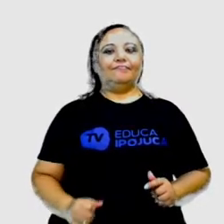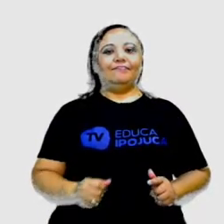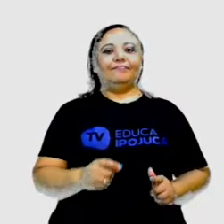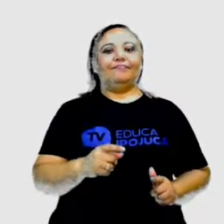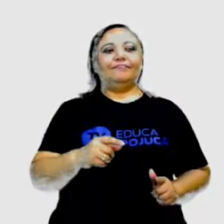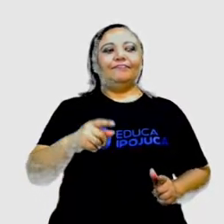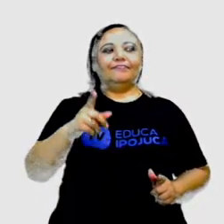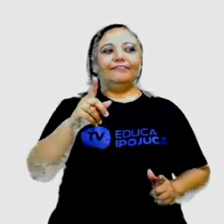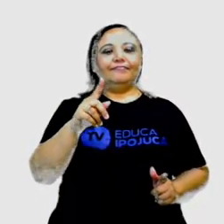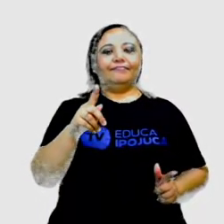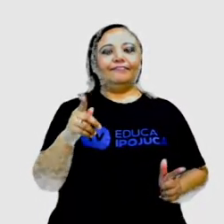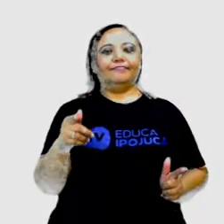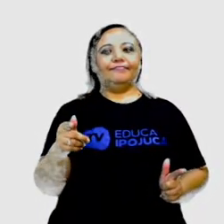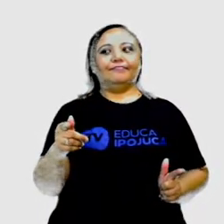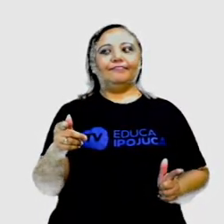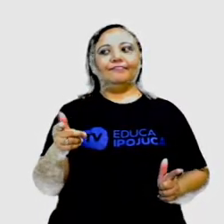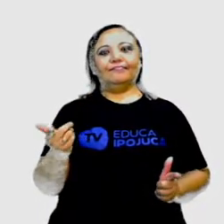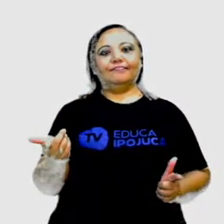e por ele mesmo.